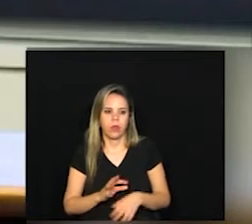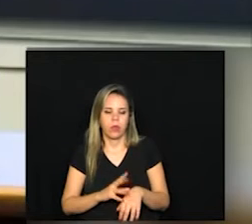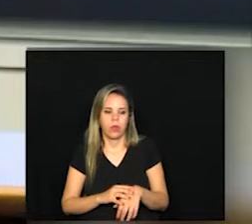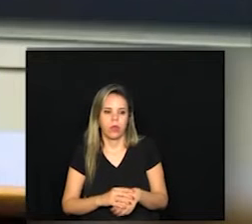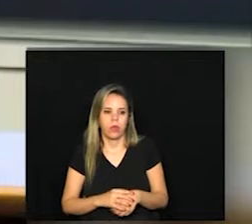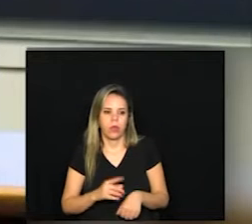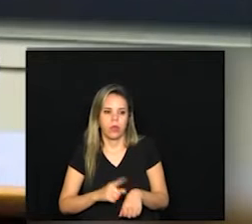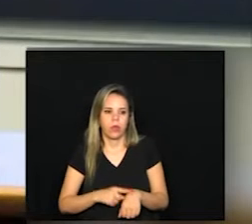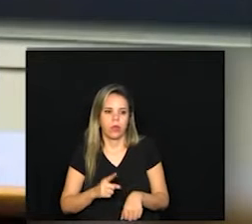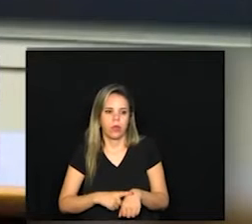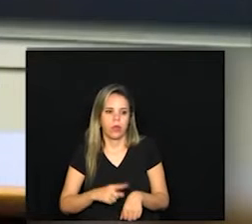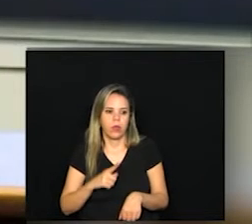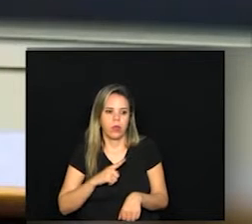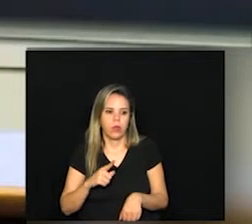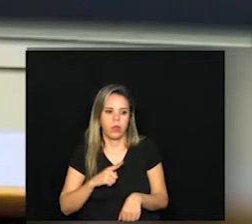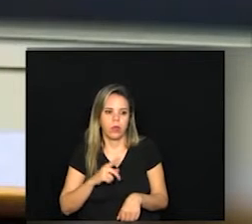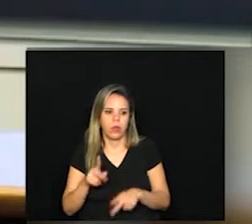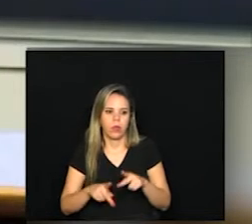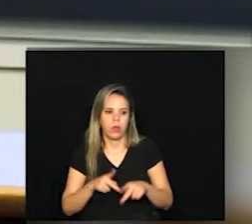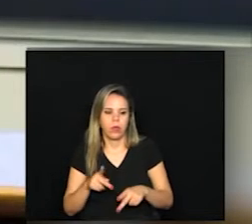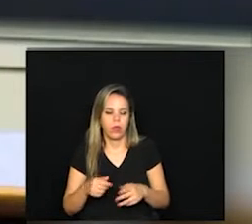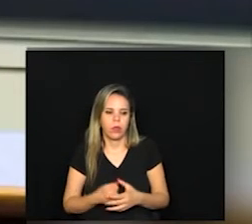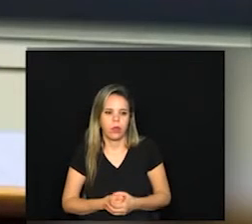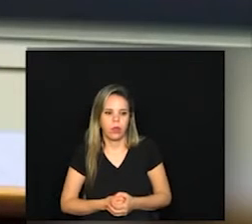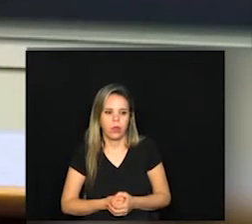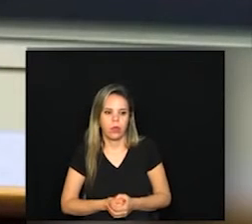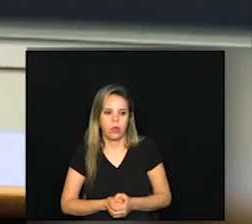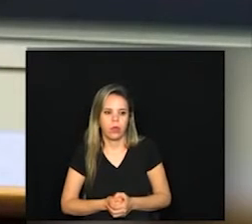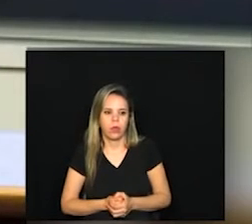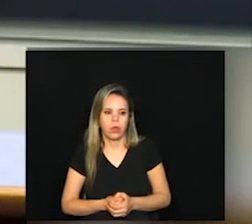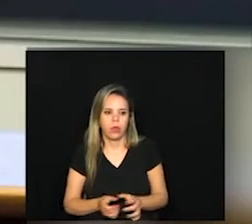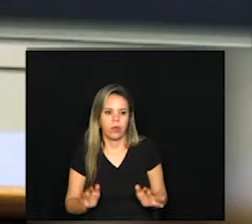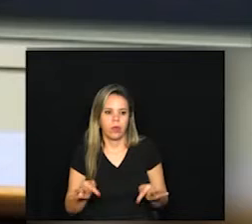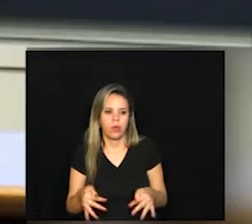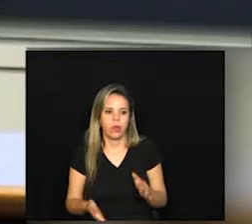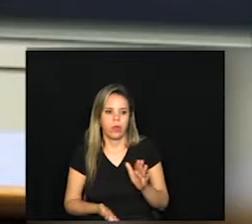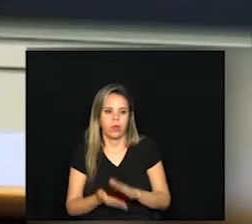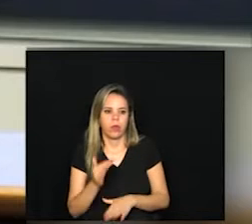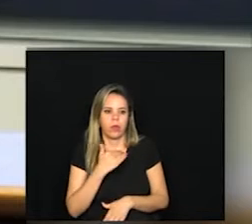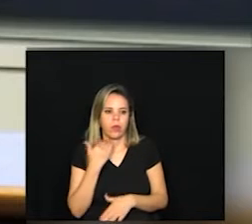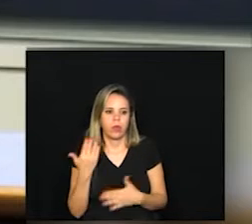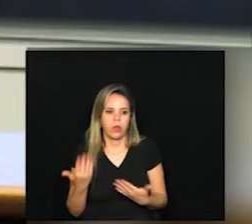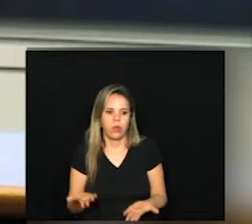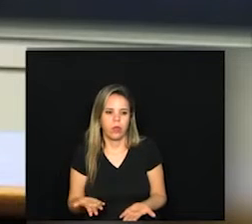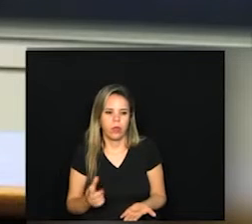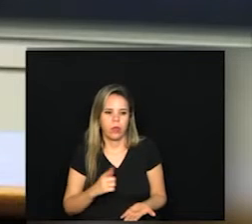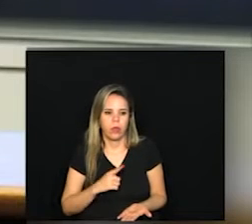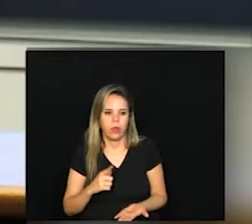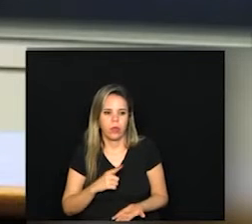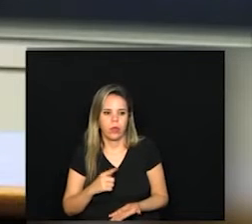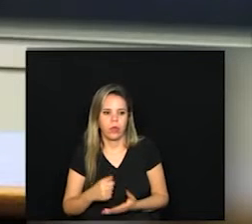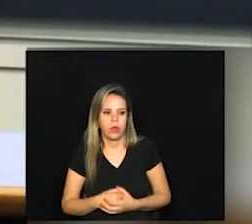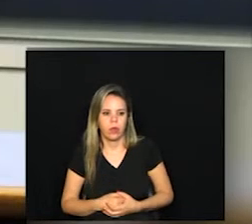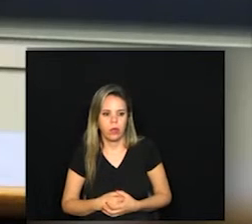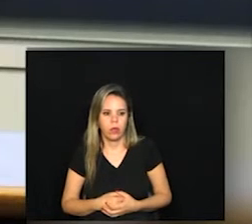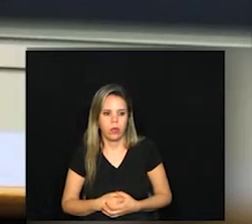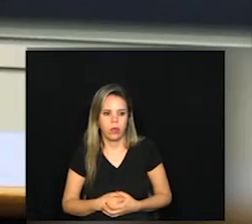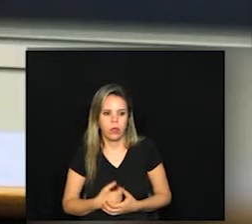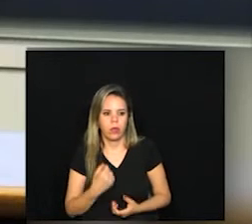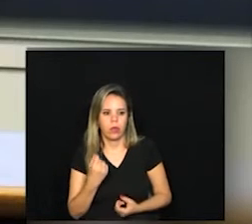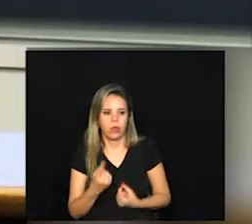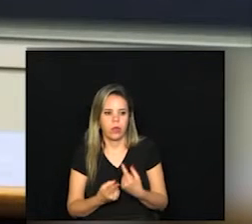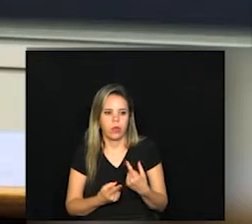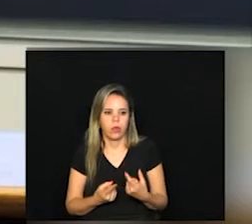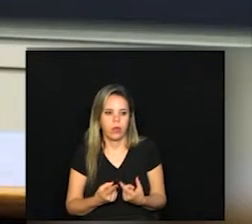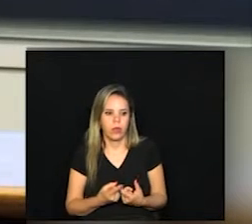doente no momento, tem algumas pessoas que acabaram indo a óbito, existe raramente